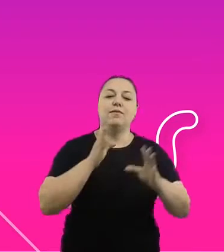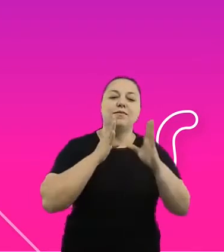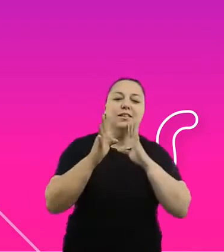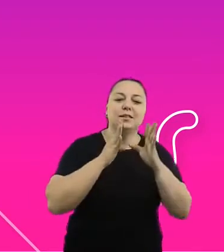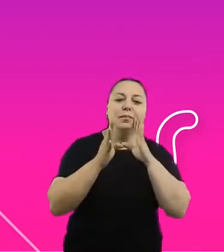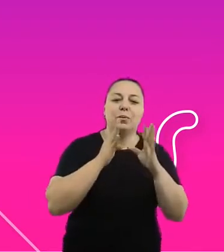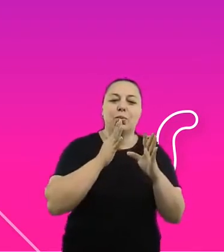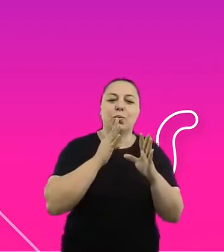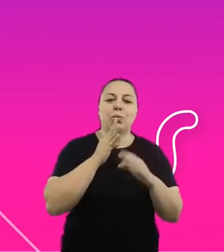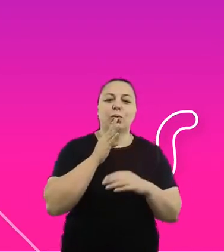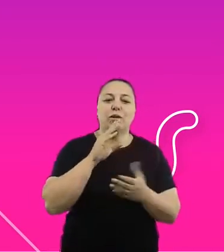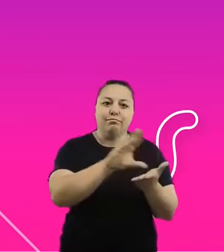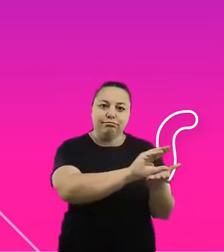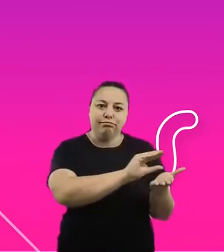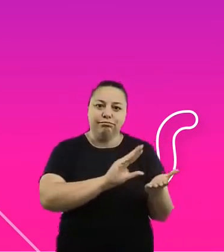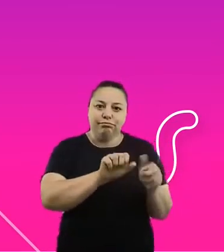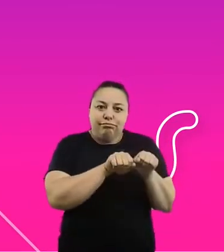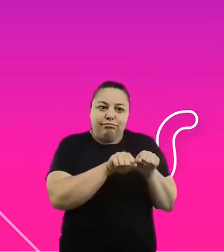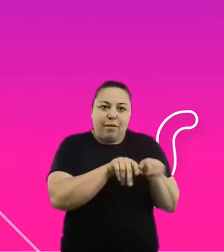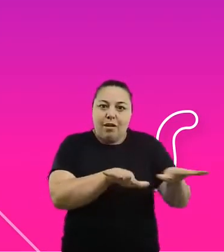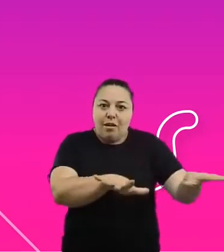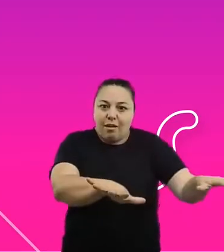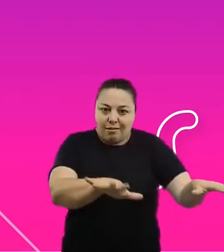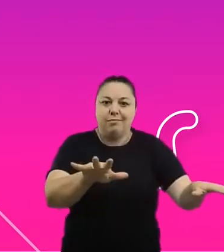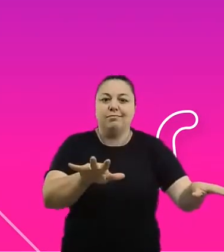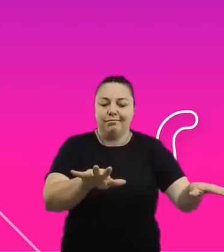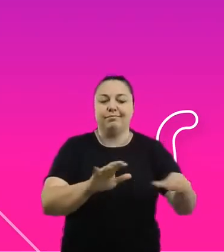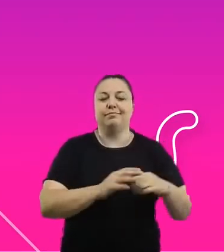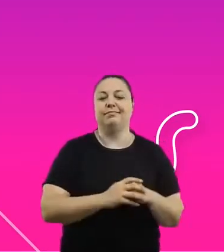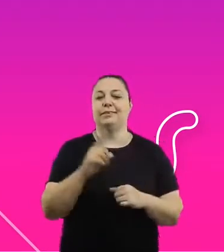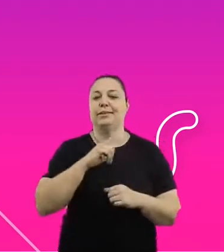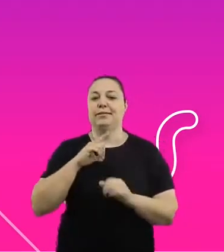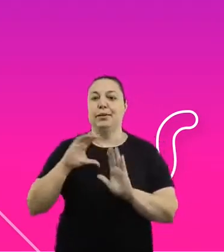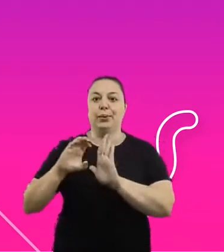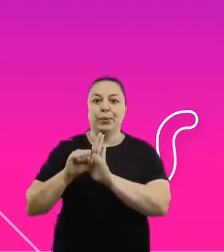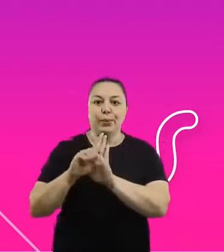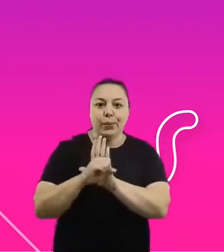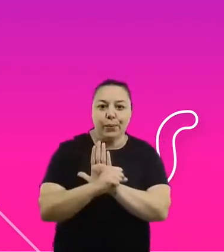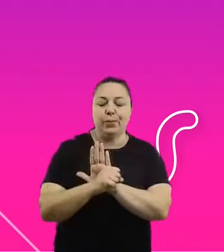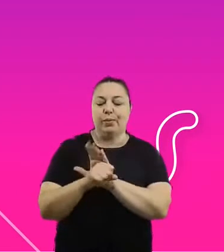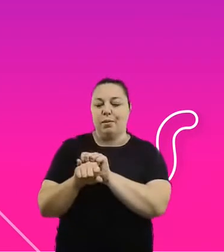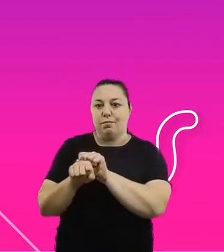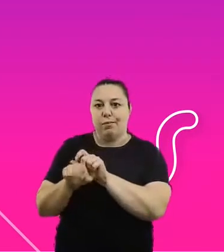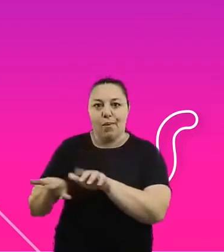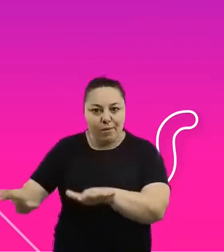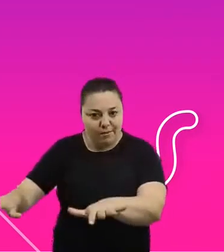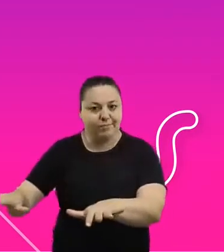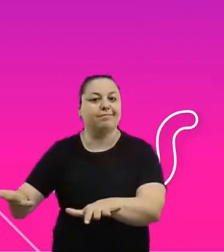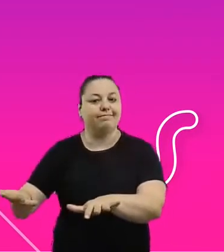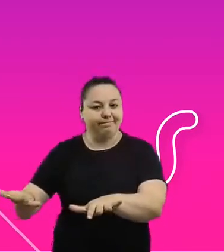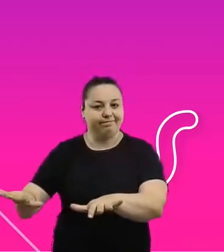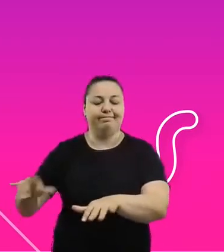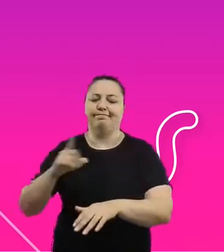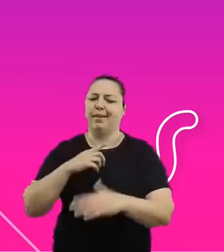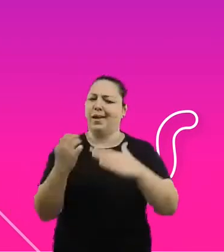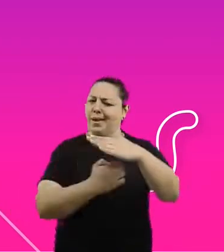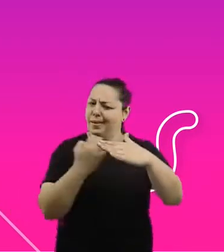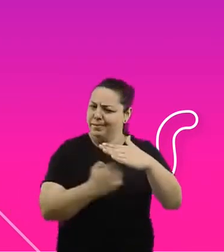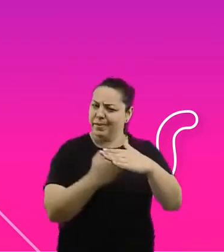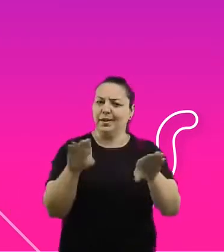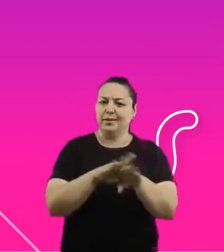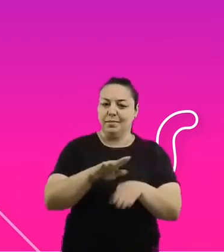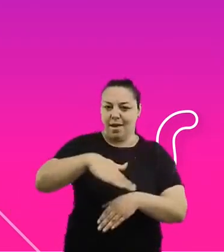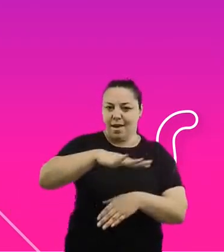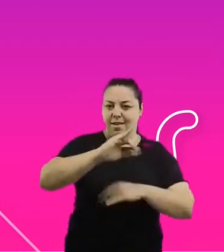há algum tempo, teve vazamento de dados do Google, teve vazamento de dados de várias outras grandes empresas de internet, né?